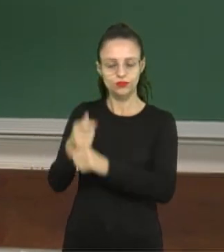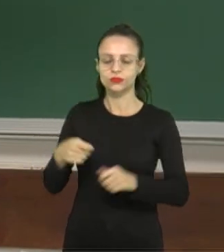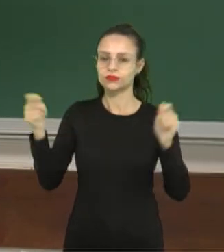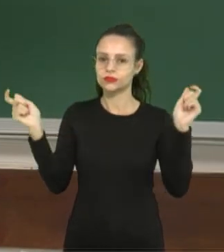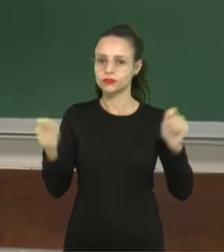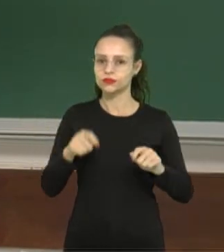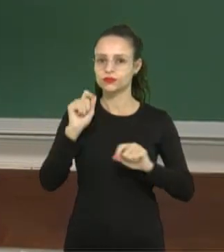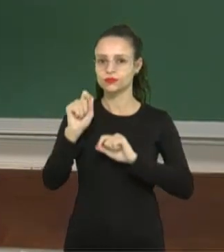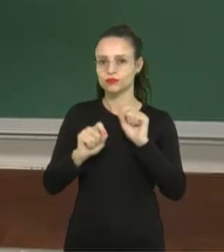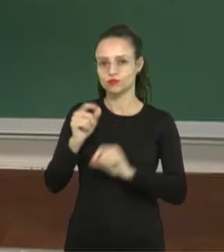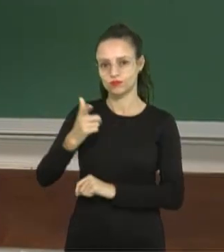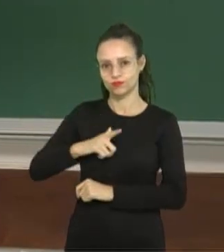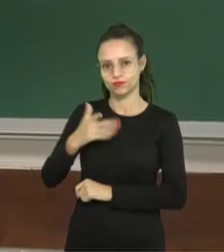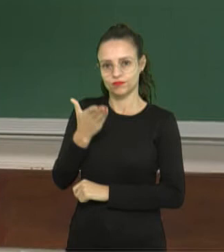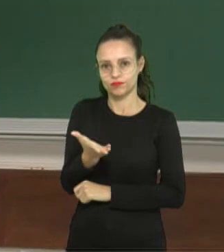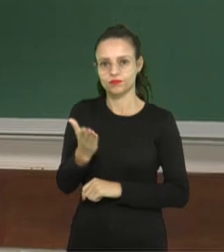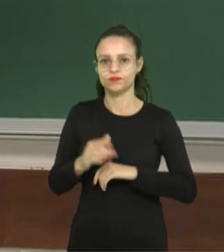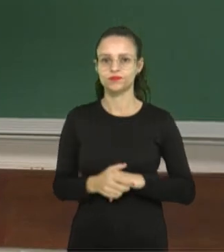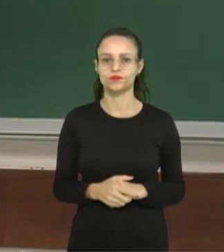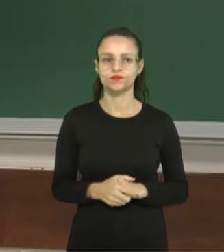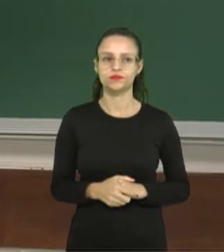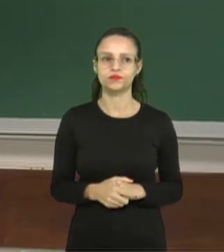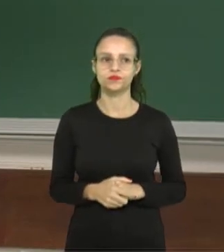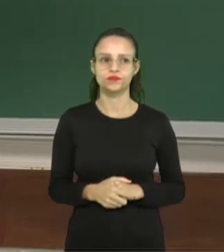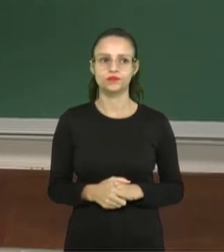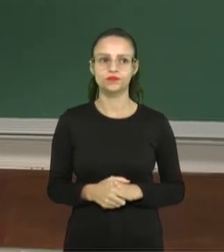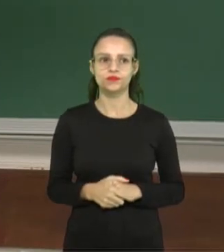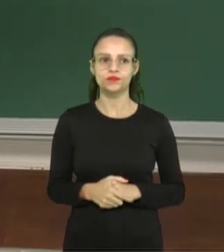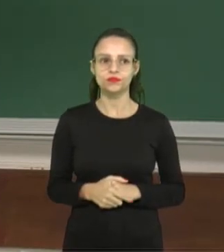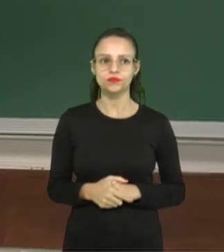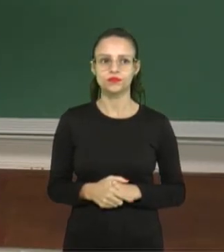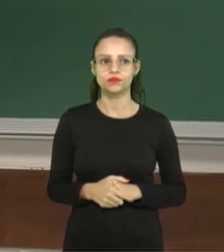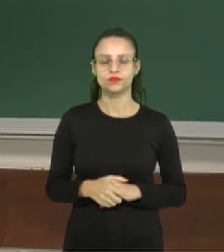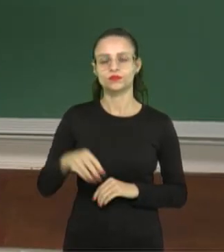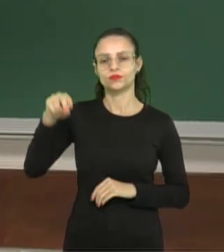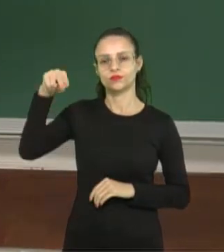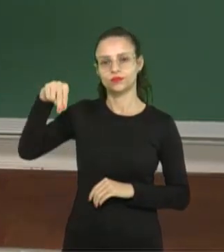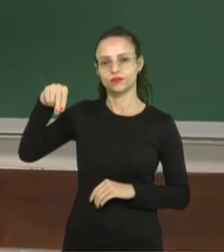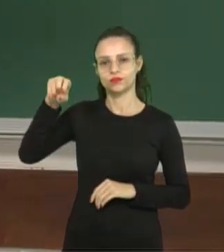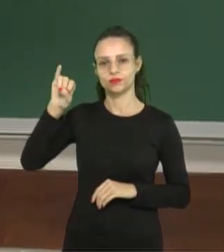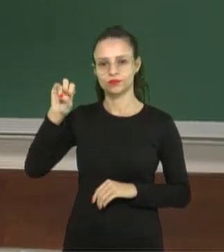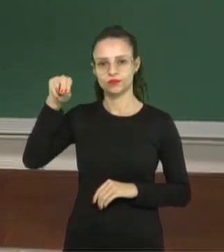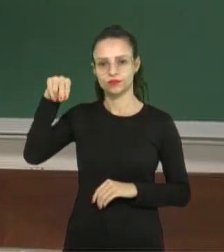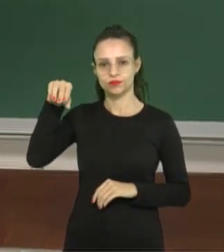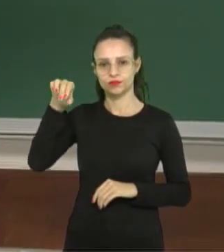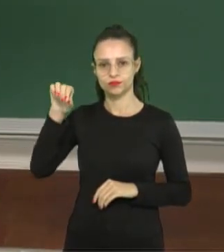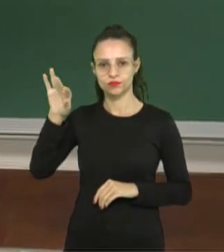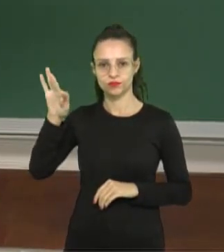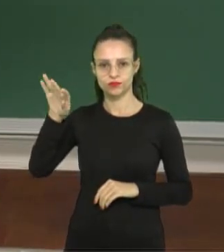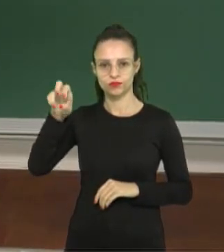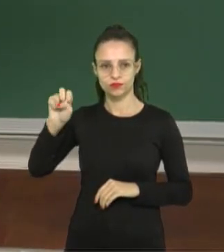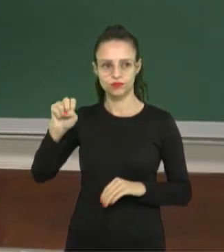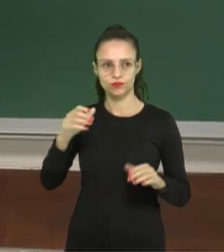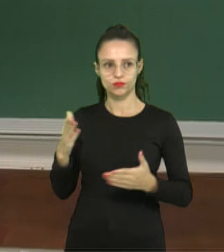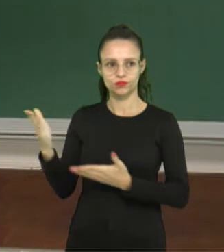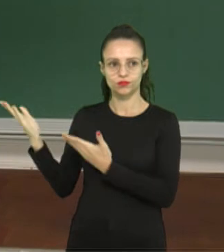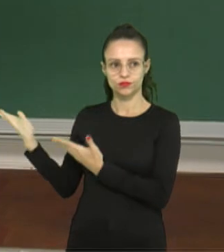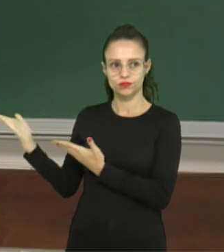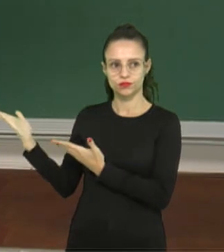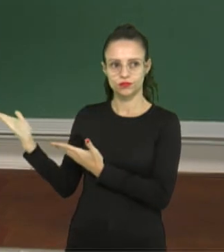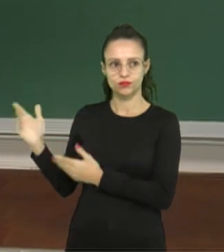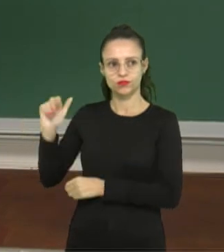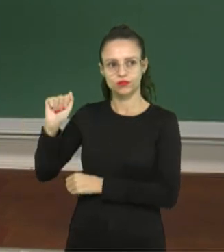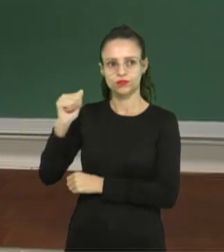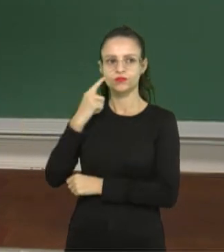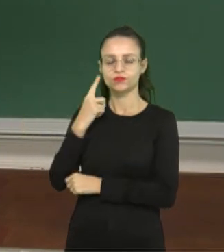possui. Então, vamos ver aqui como que ficou. Ninotes, então, seria o quê? Né? Esses muñecos, né? Se a